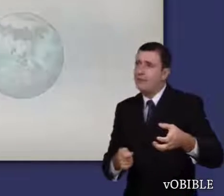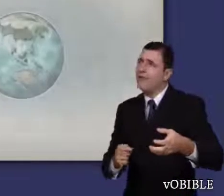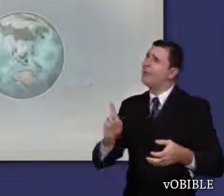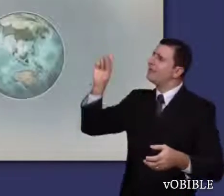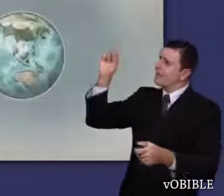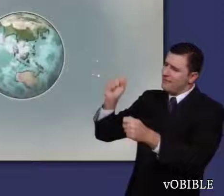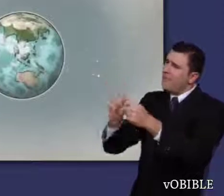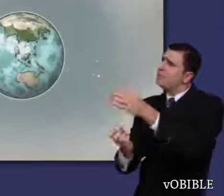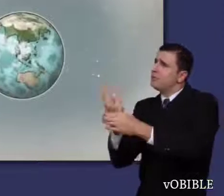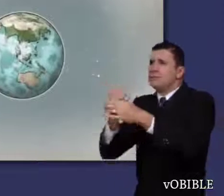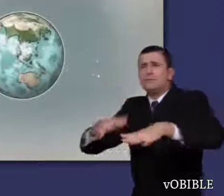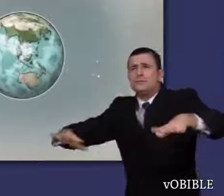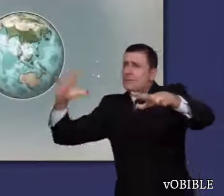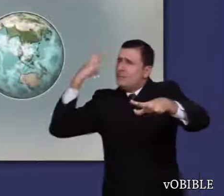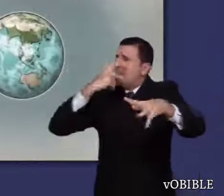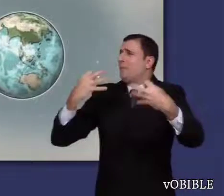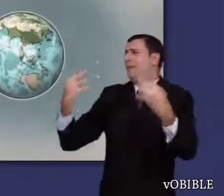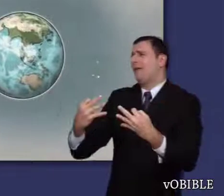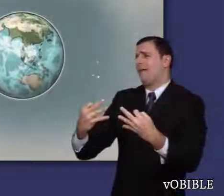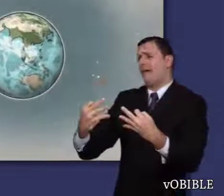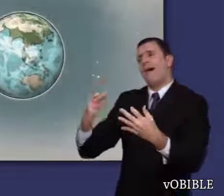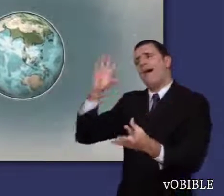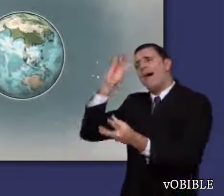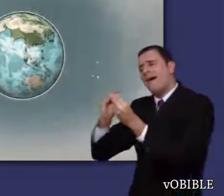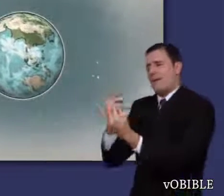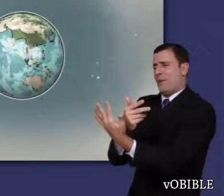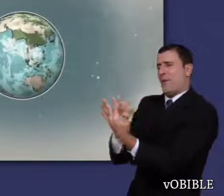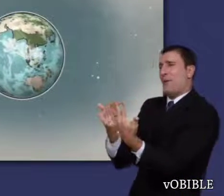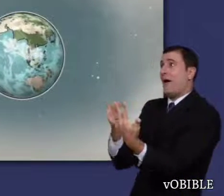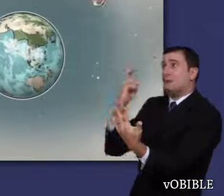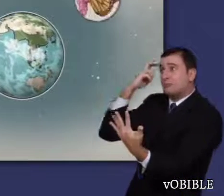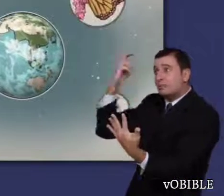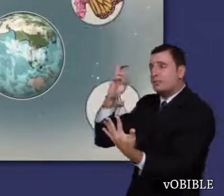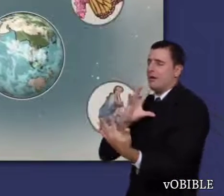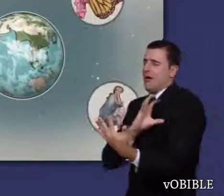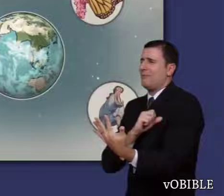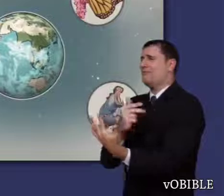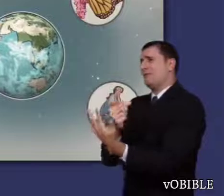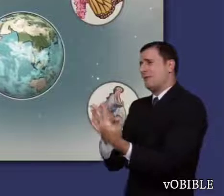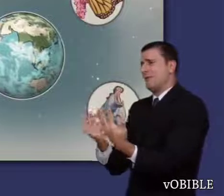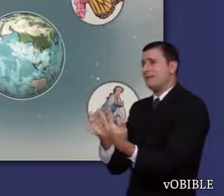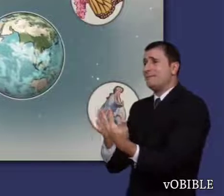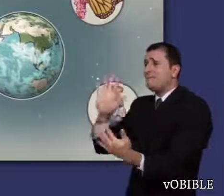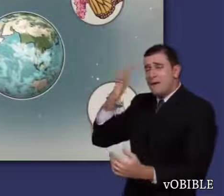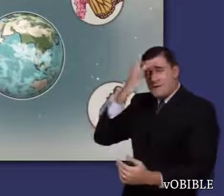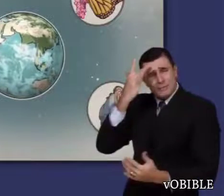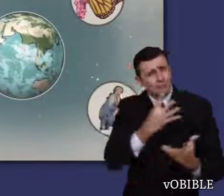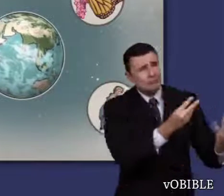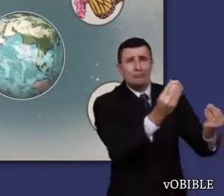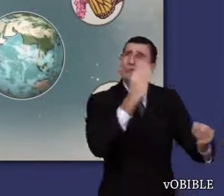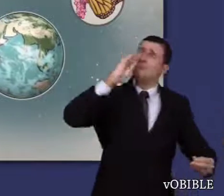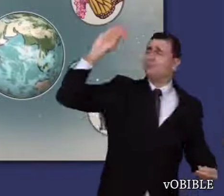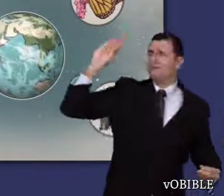Ele também explica que as pessoas do mundo não têm desculpa ao fazer coisas erradas, porque as qualidades invisíveis de Deus